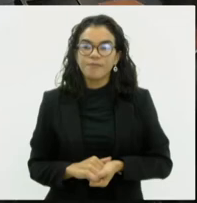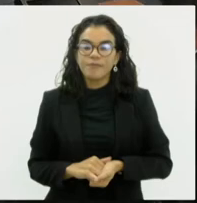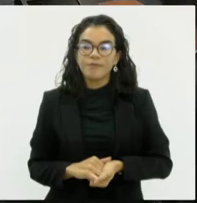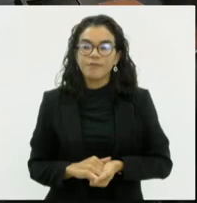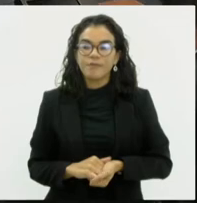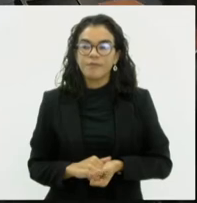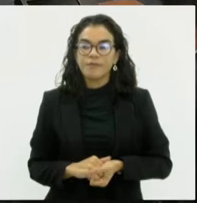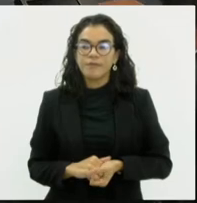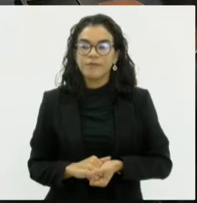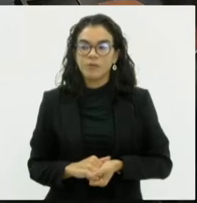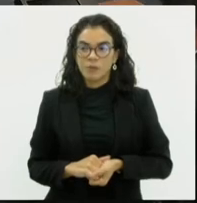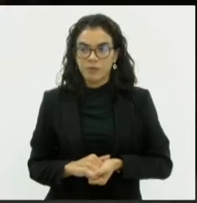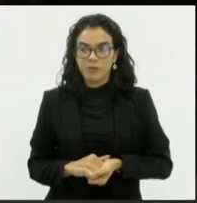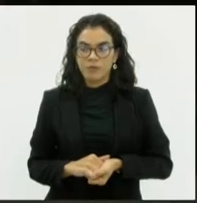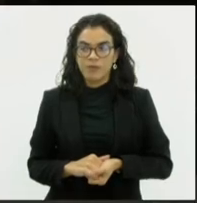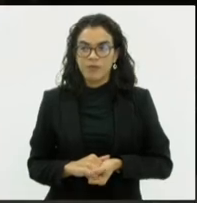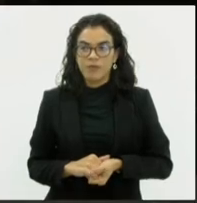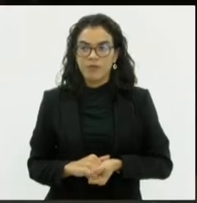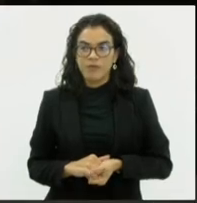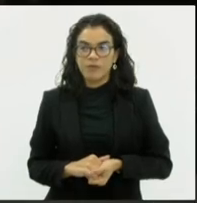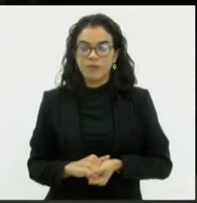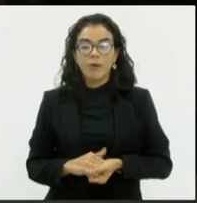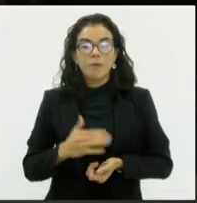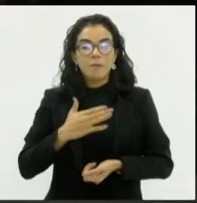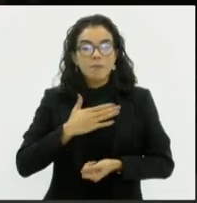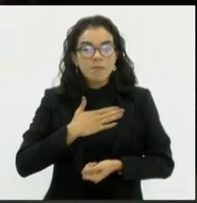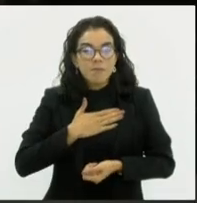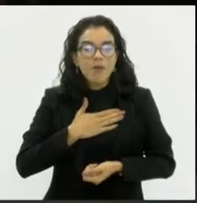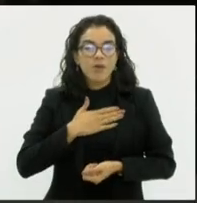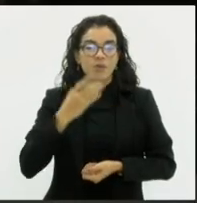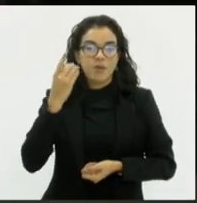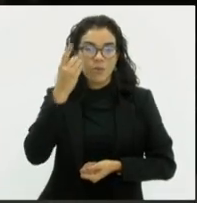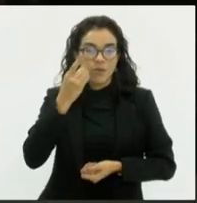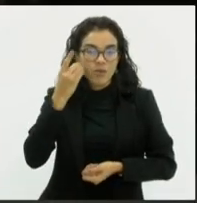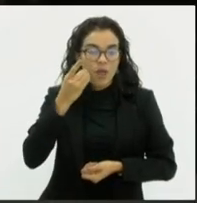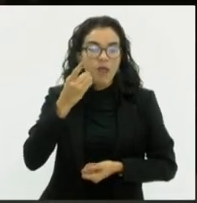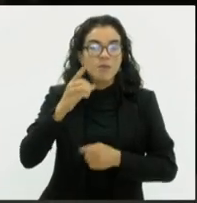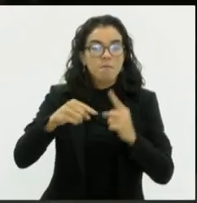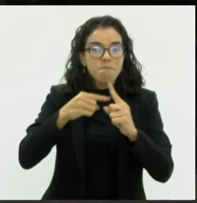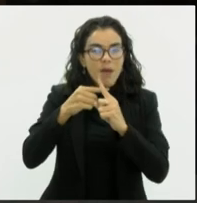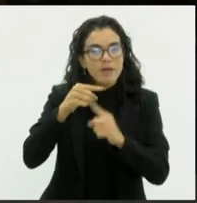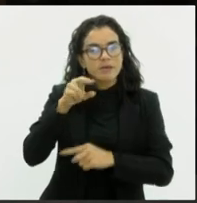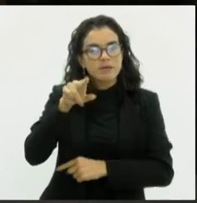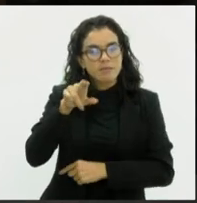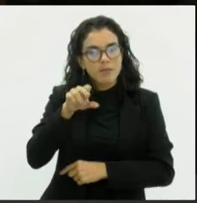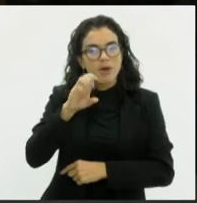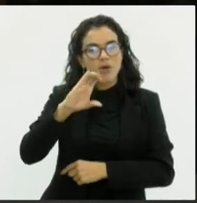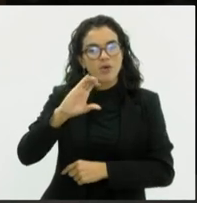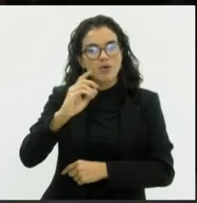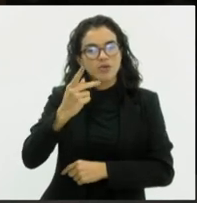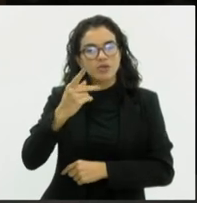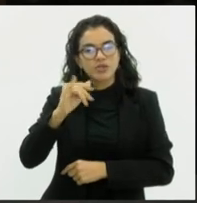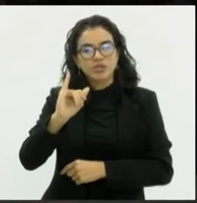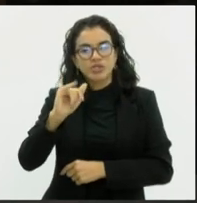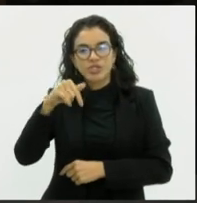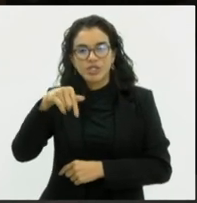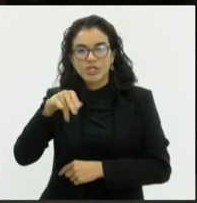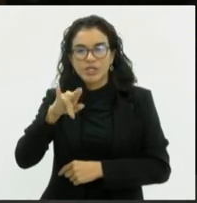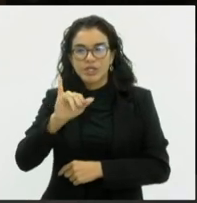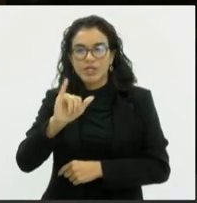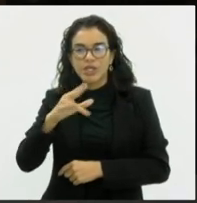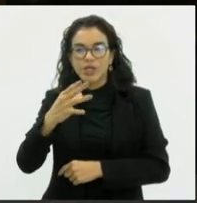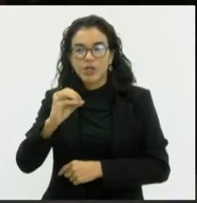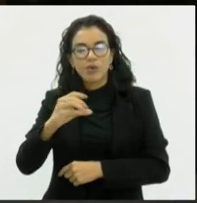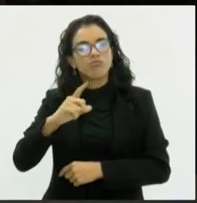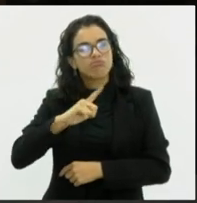Desculpe aí. E o meu deputado irmão Chiquinho Brazão, dos quais tenho